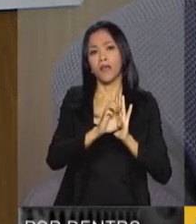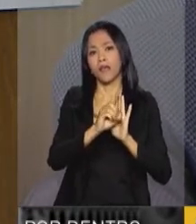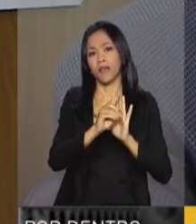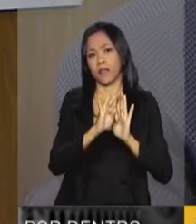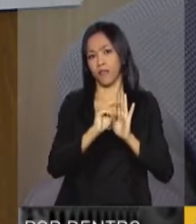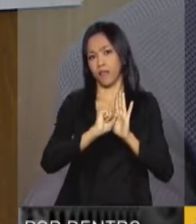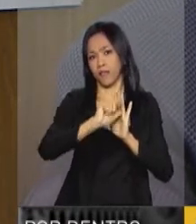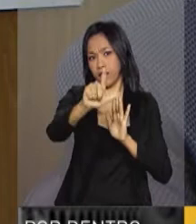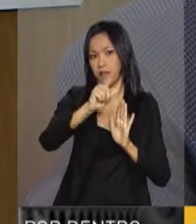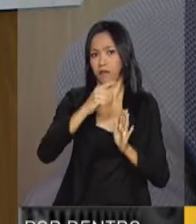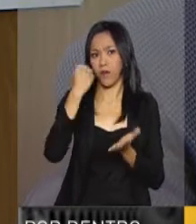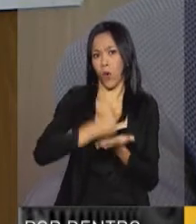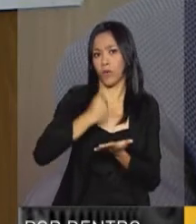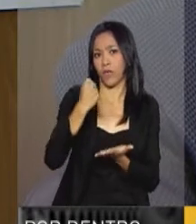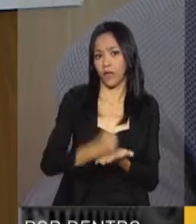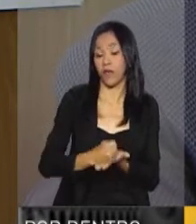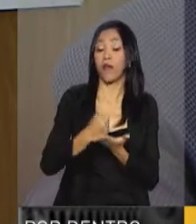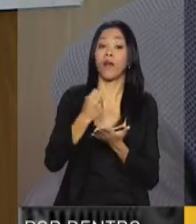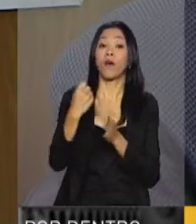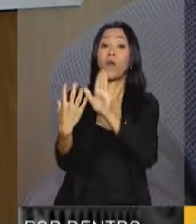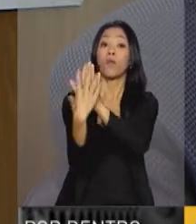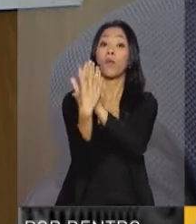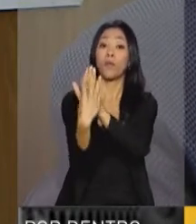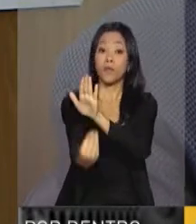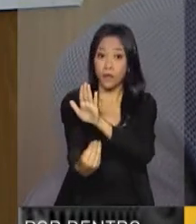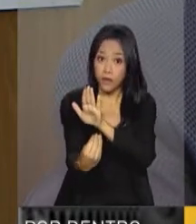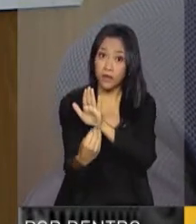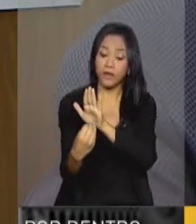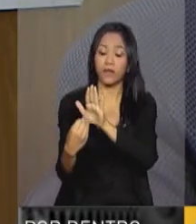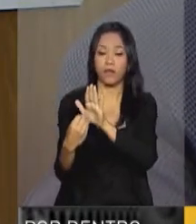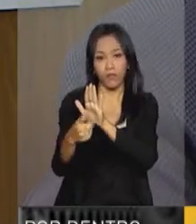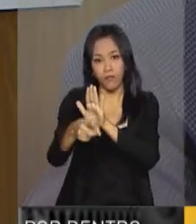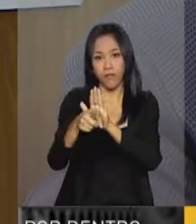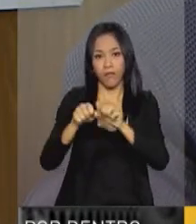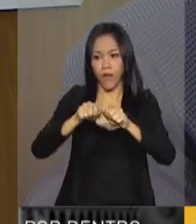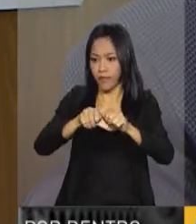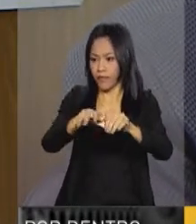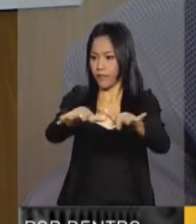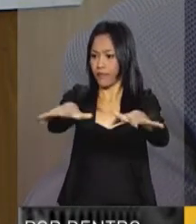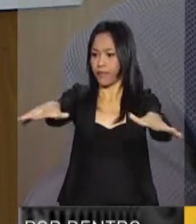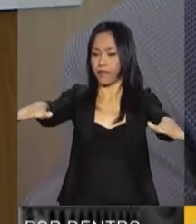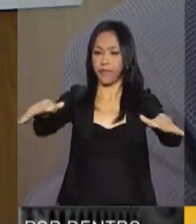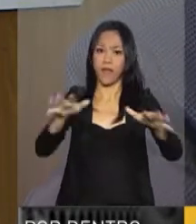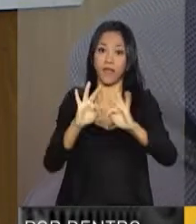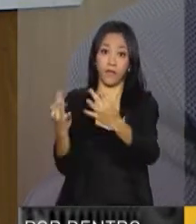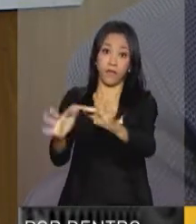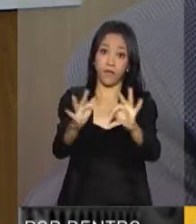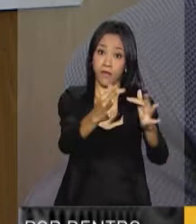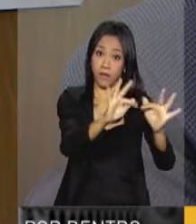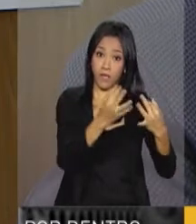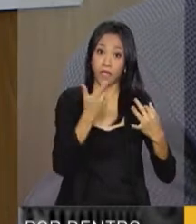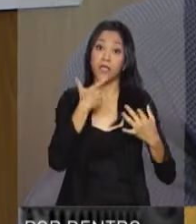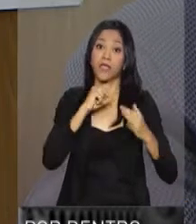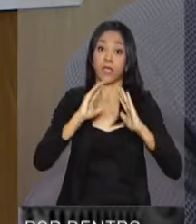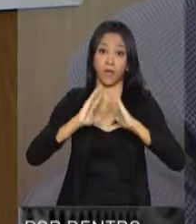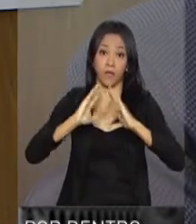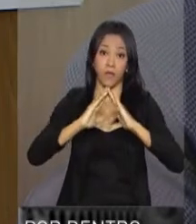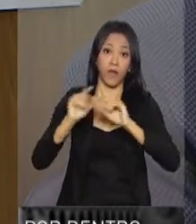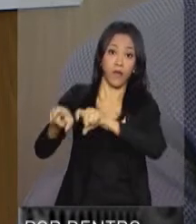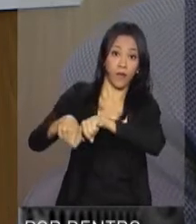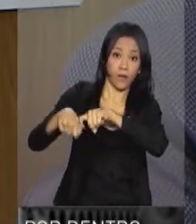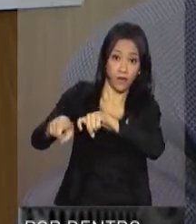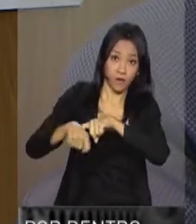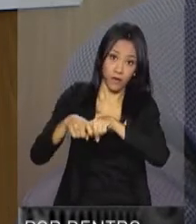contratar é o modelo de descentralização importantíssimo para atender às famílias que estão no campo que estão no meio